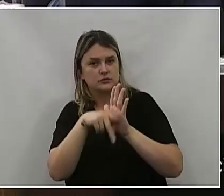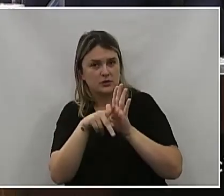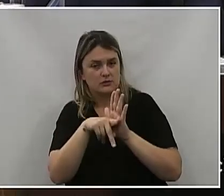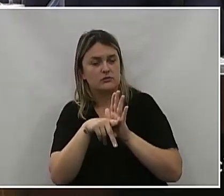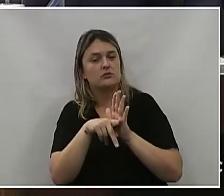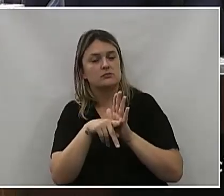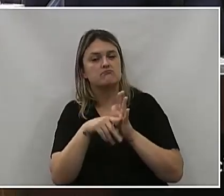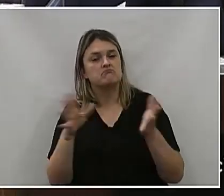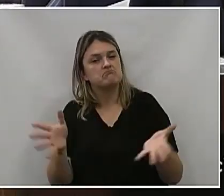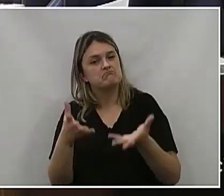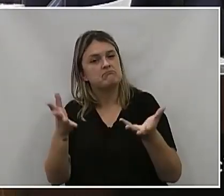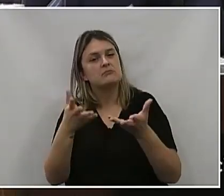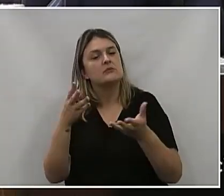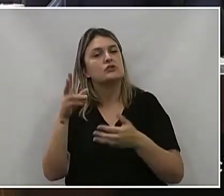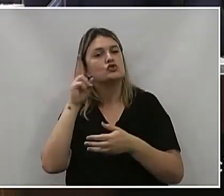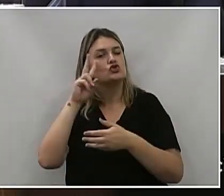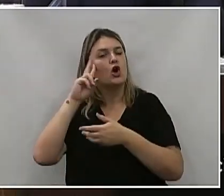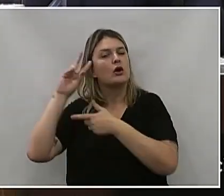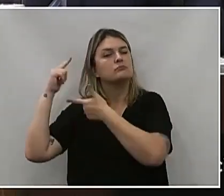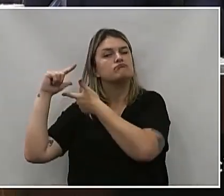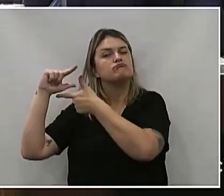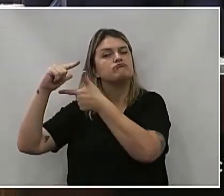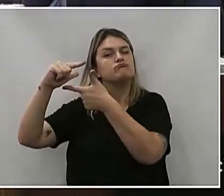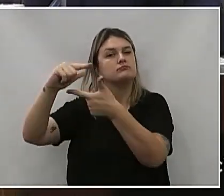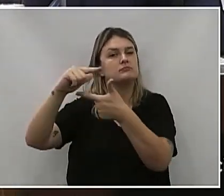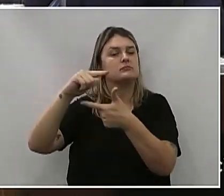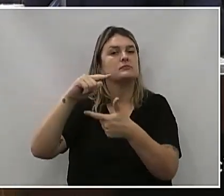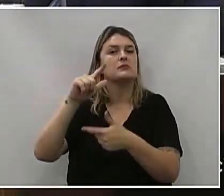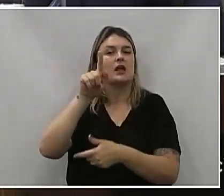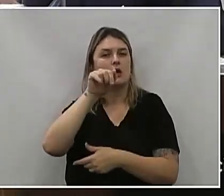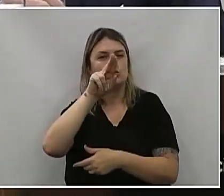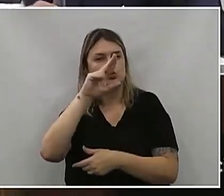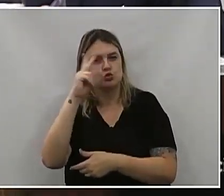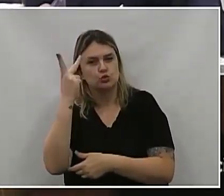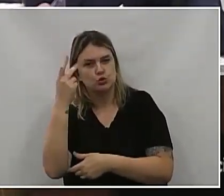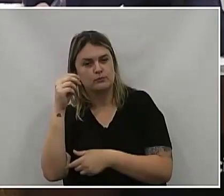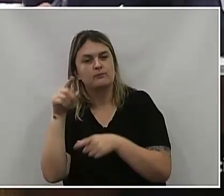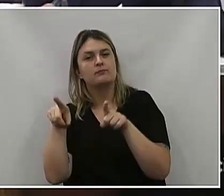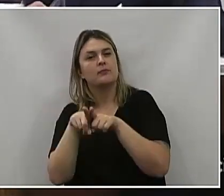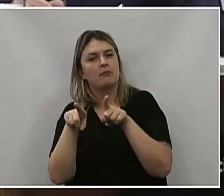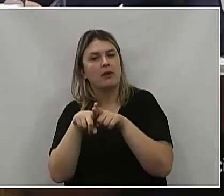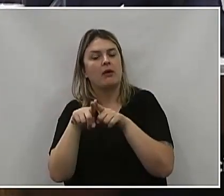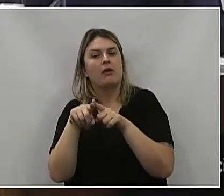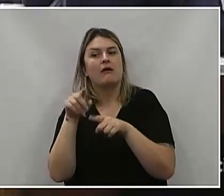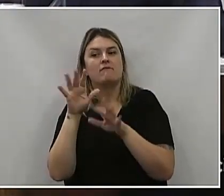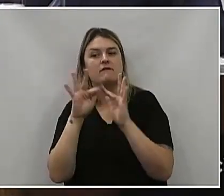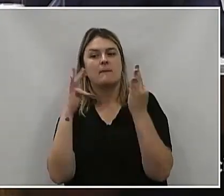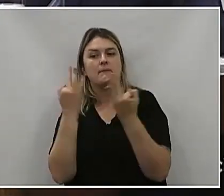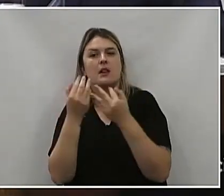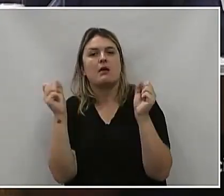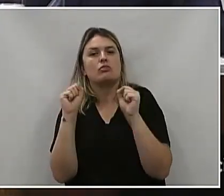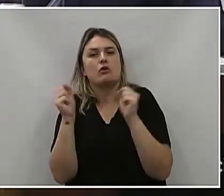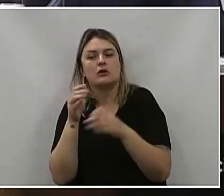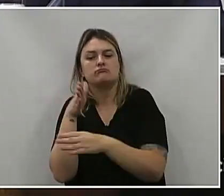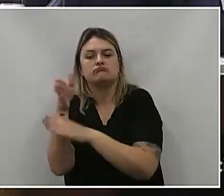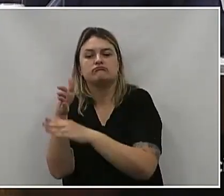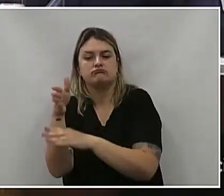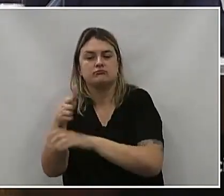além de manter acesas as tradições gaúchas, também beneficia as famílias que passam seus finais de semana nas praças de nossa cidade.